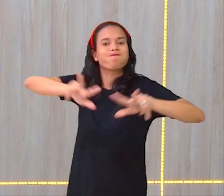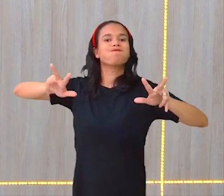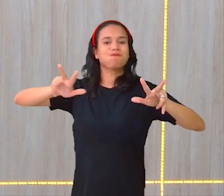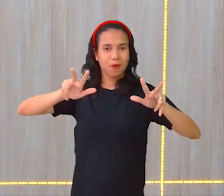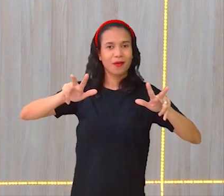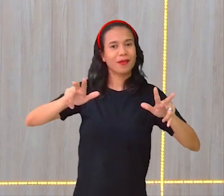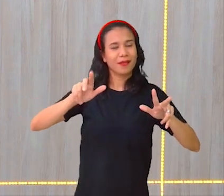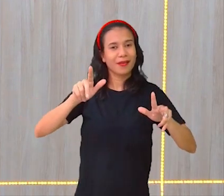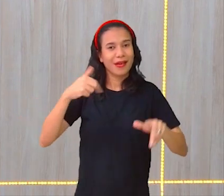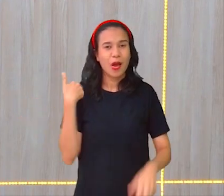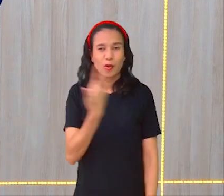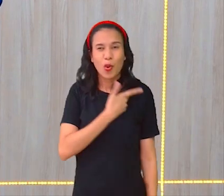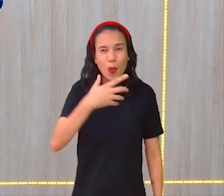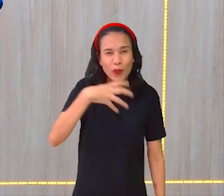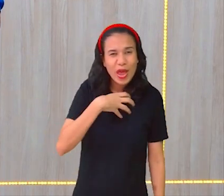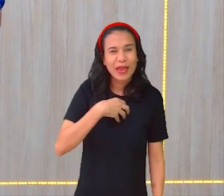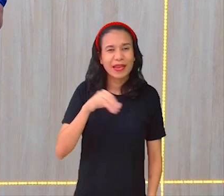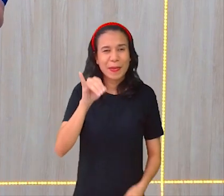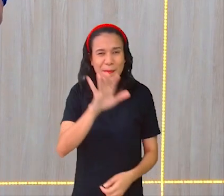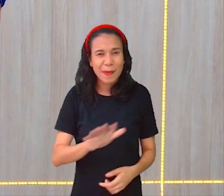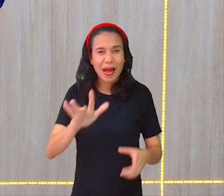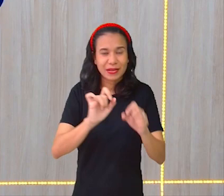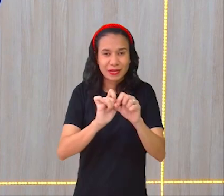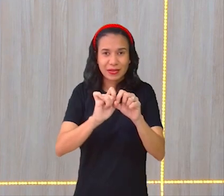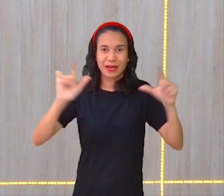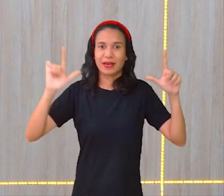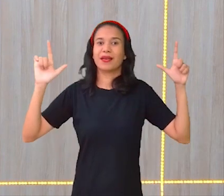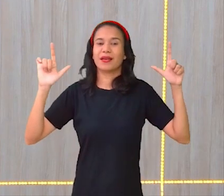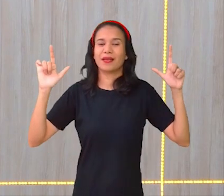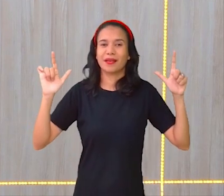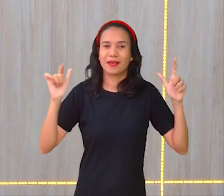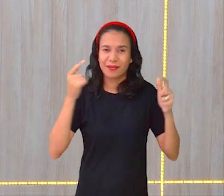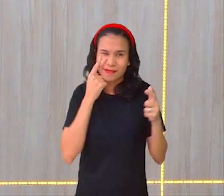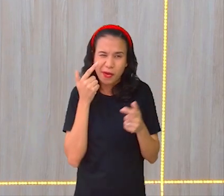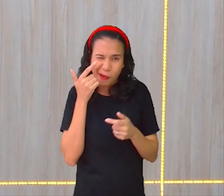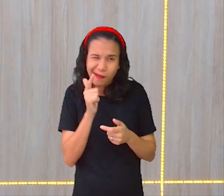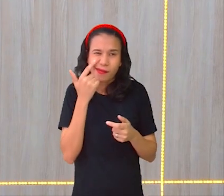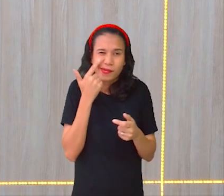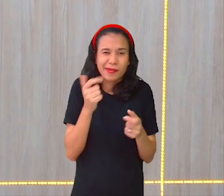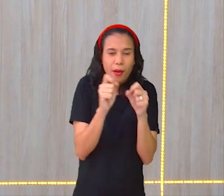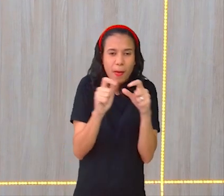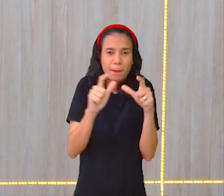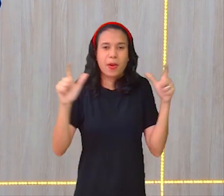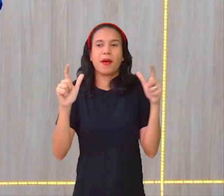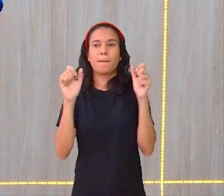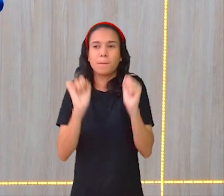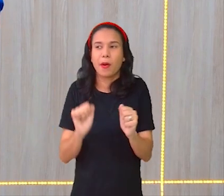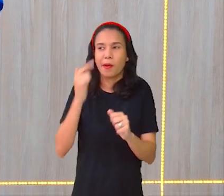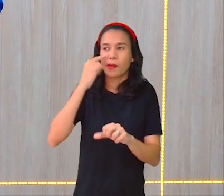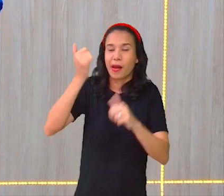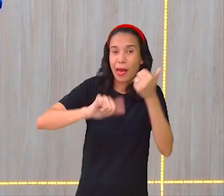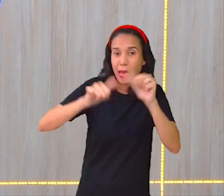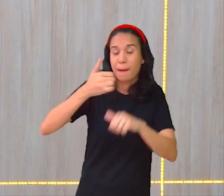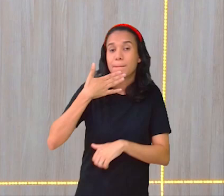diferente. Não dá para a gente colocar essas imagens mais em tela, não. Vamos ver se a gente consegue colocar essa imagem para a gente poder analisar